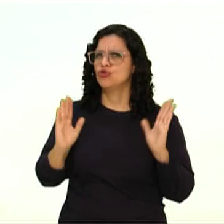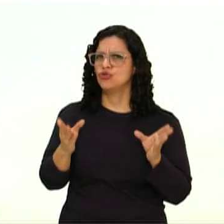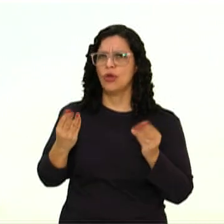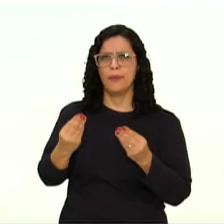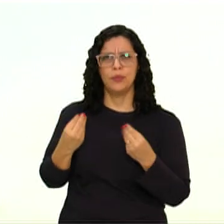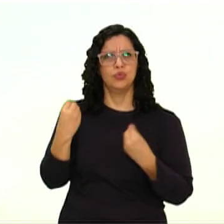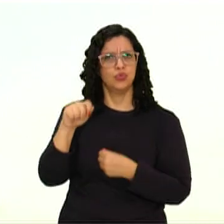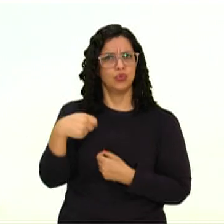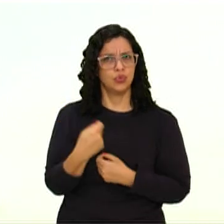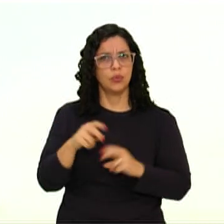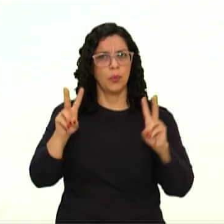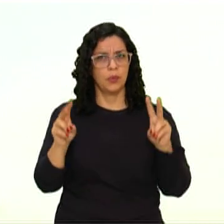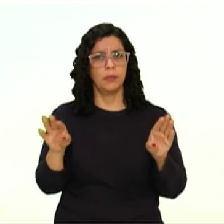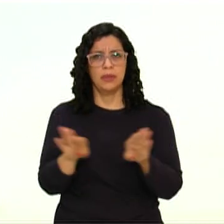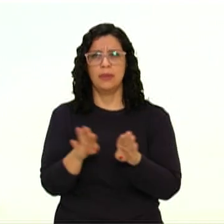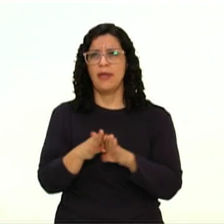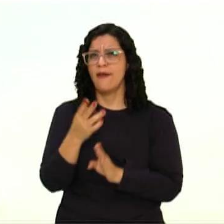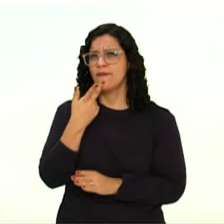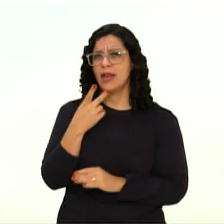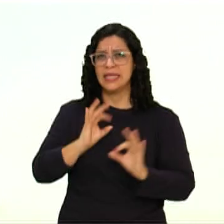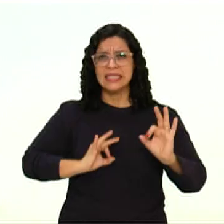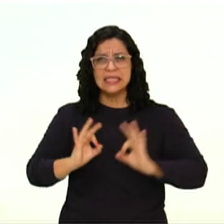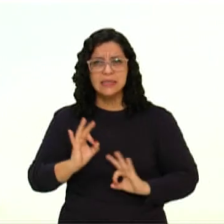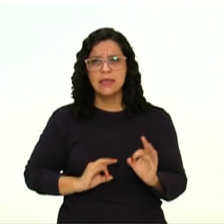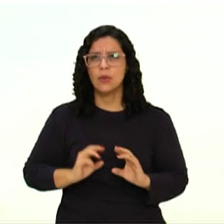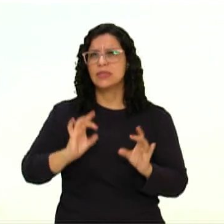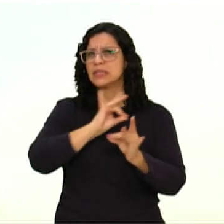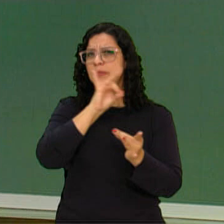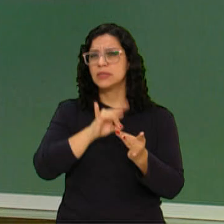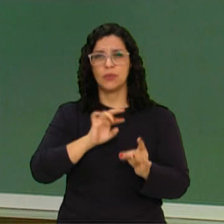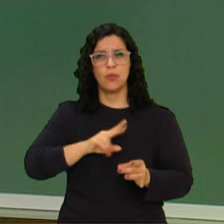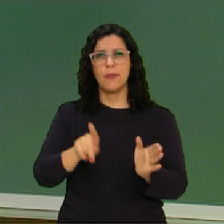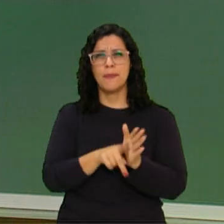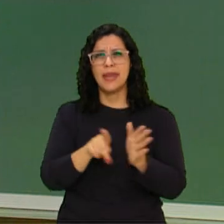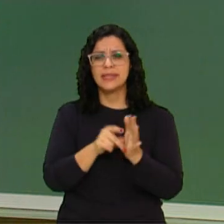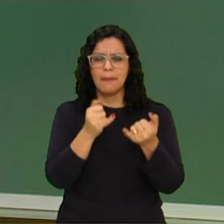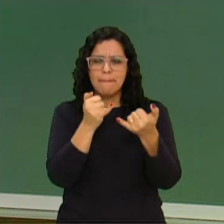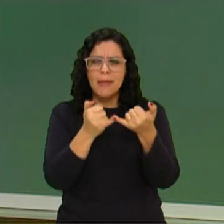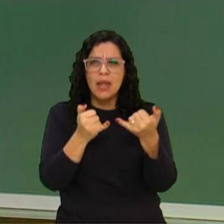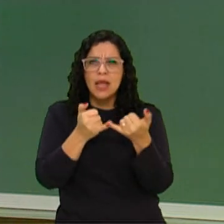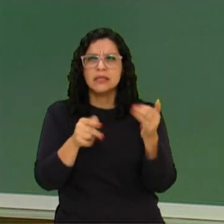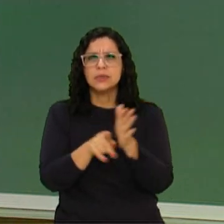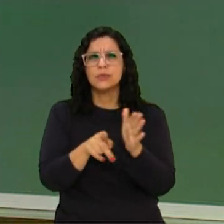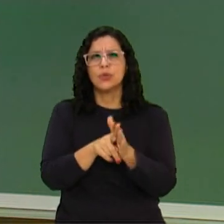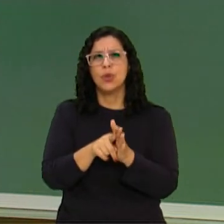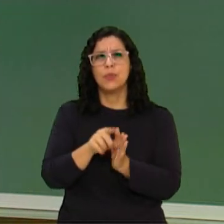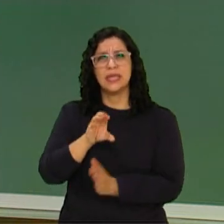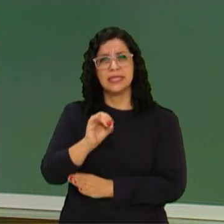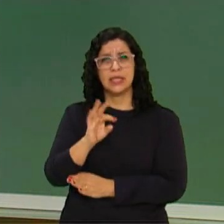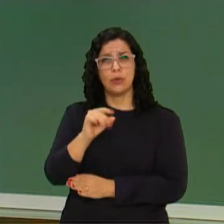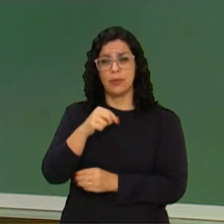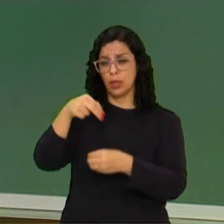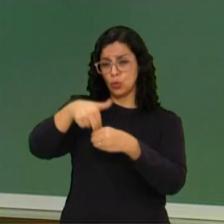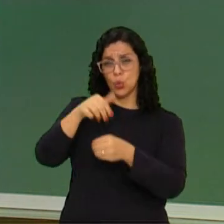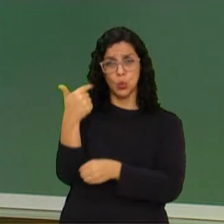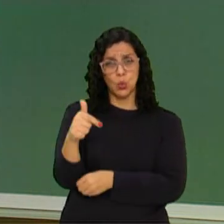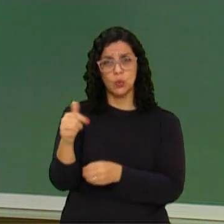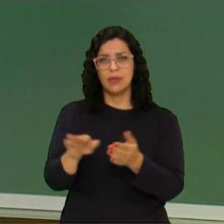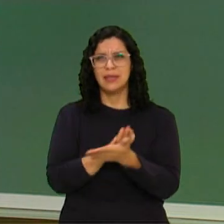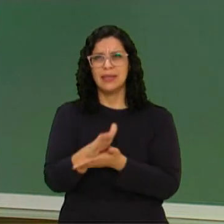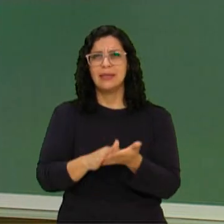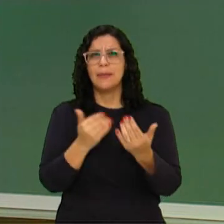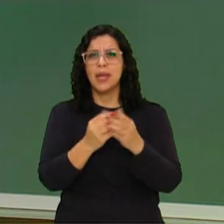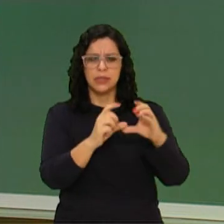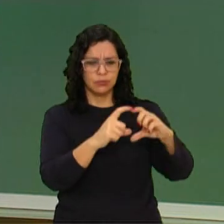sobre elas, né? Elas não chegam a ser células específicas, elas são pequenos fragmentos de citoplasma desprovidos de núcleo e em forma